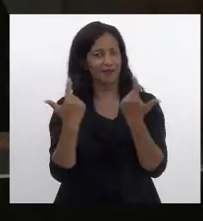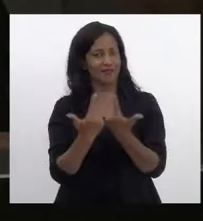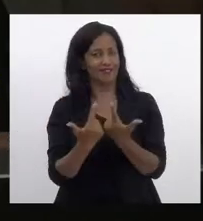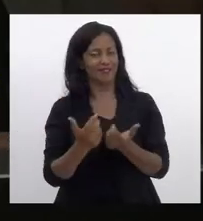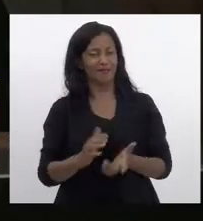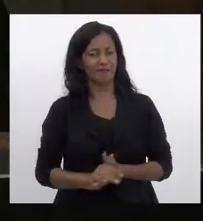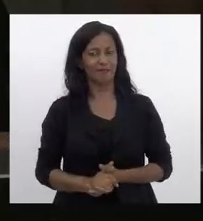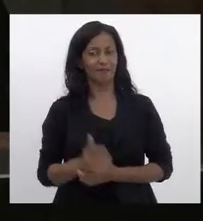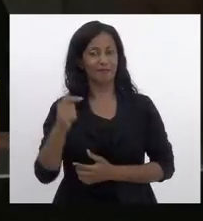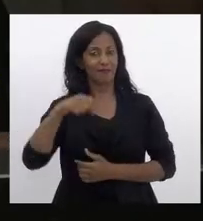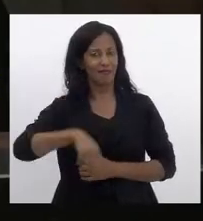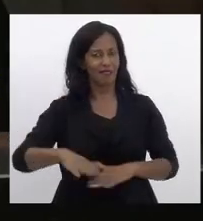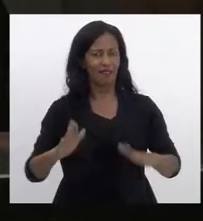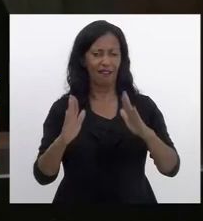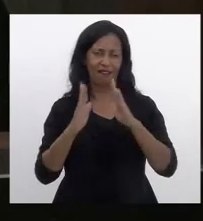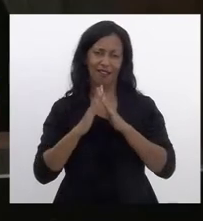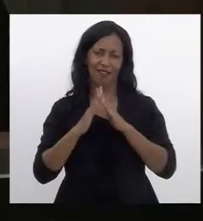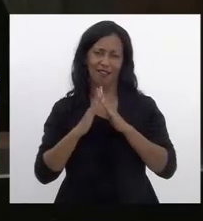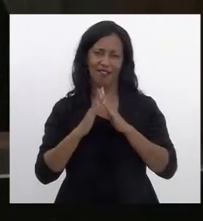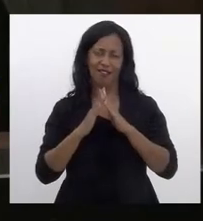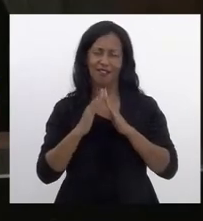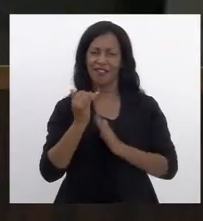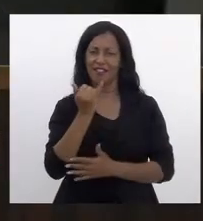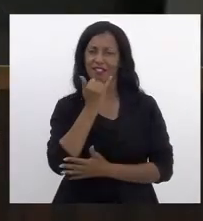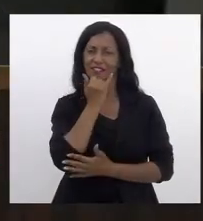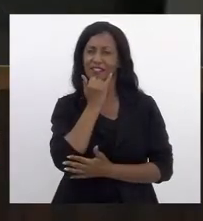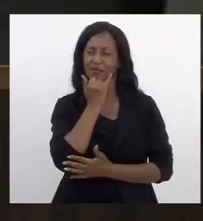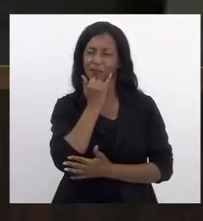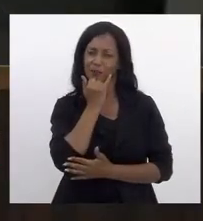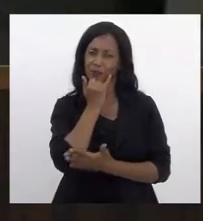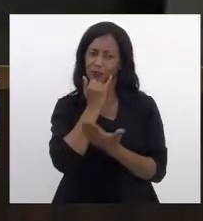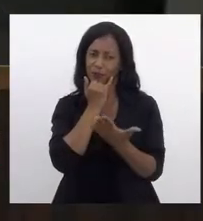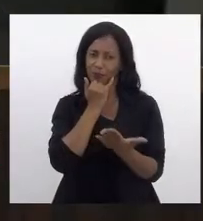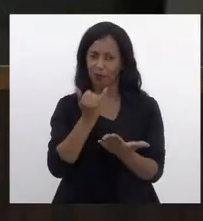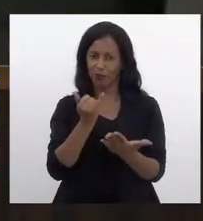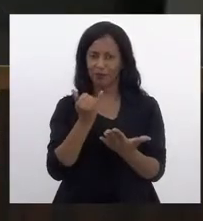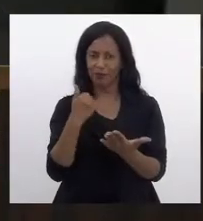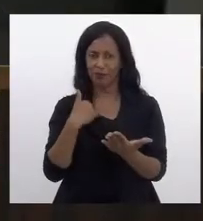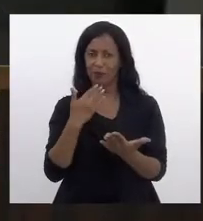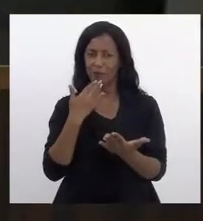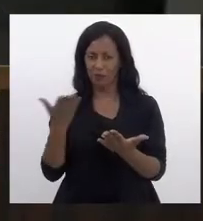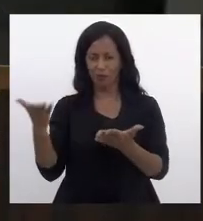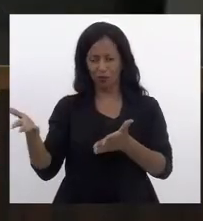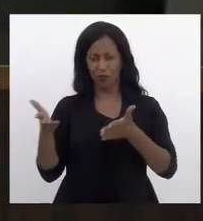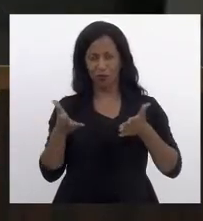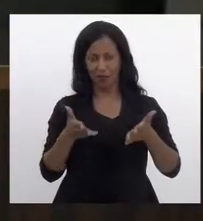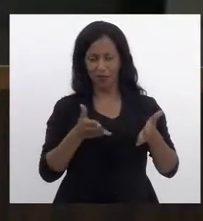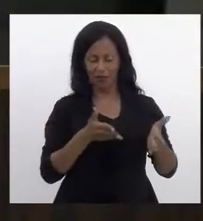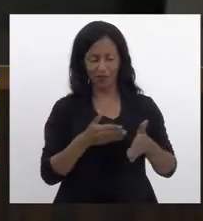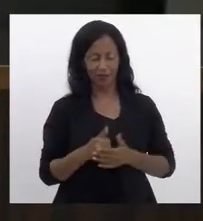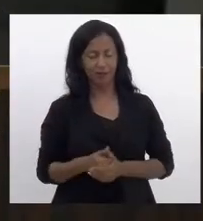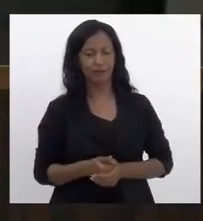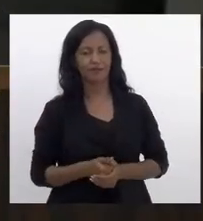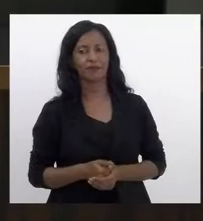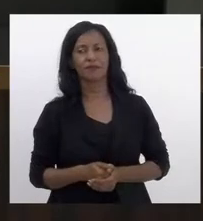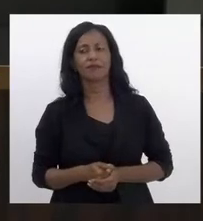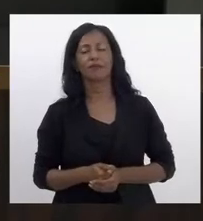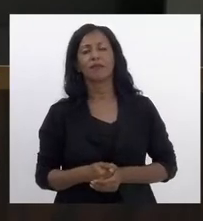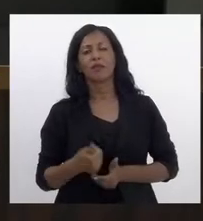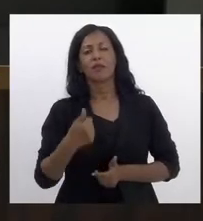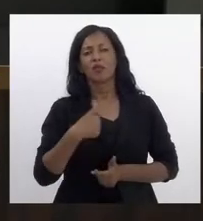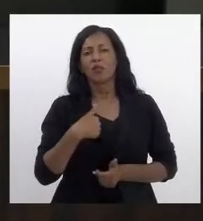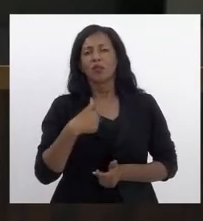agora. Me perdoe, mas eu não... pedindo uma parte, se for possível, eu